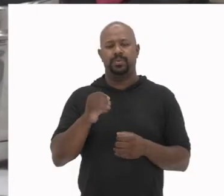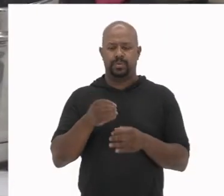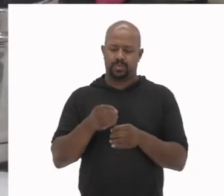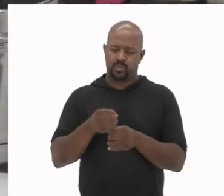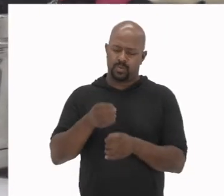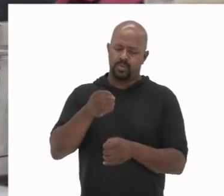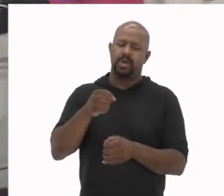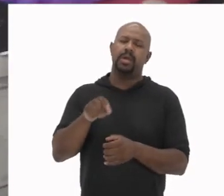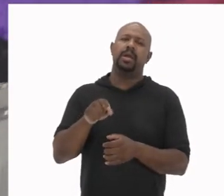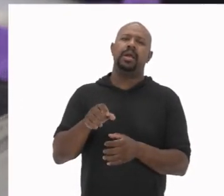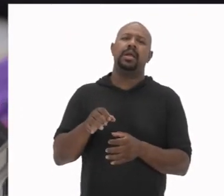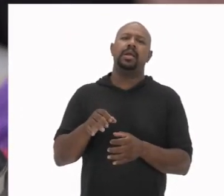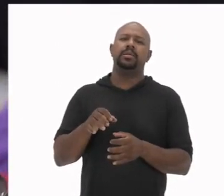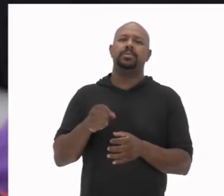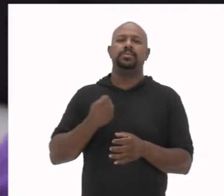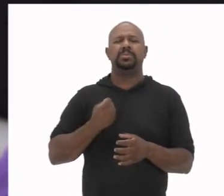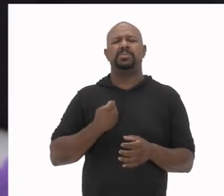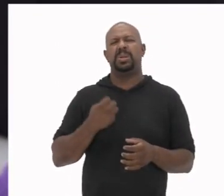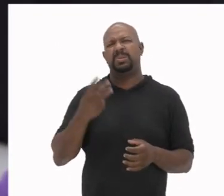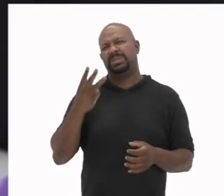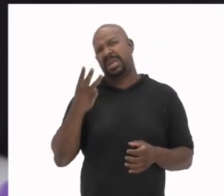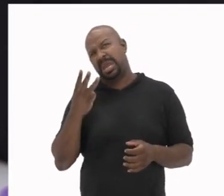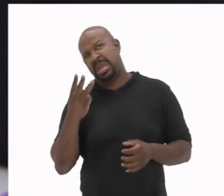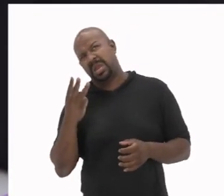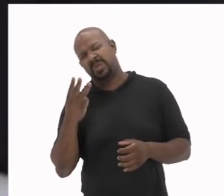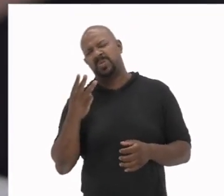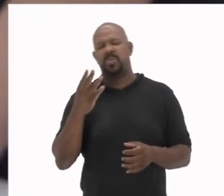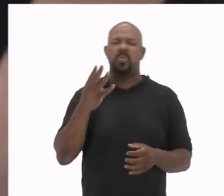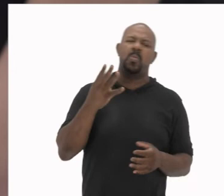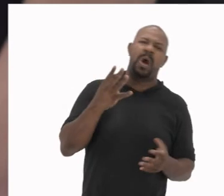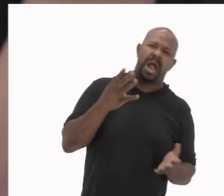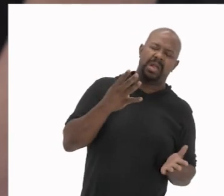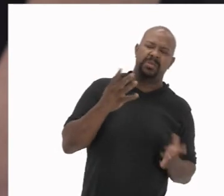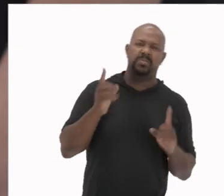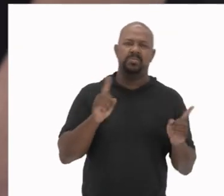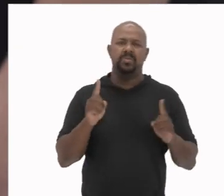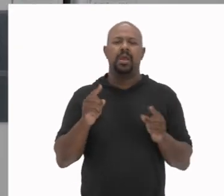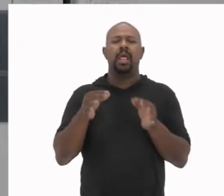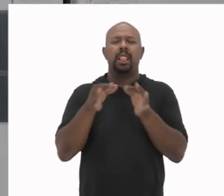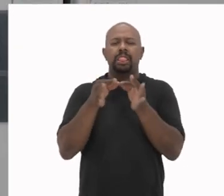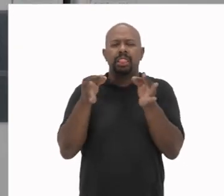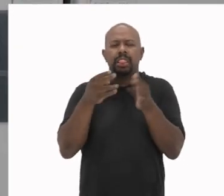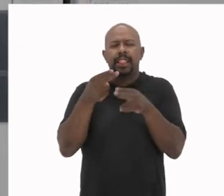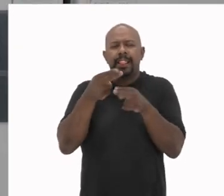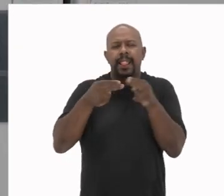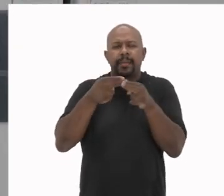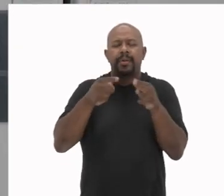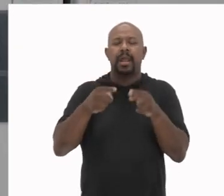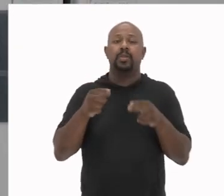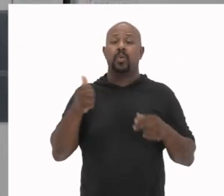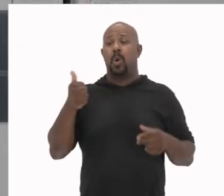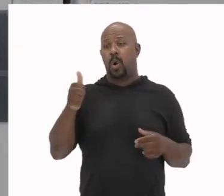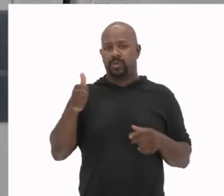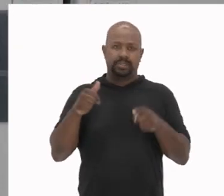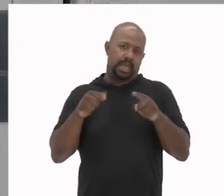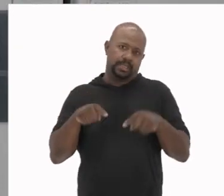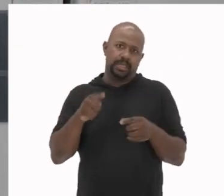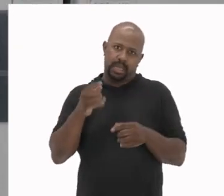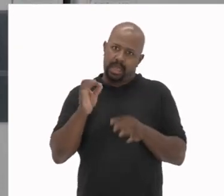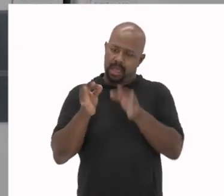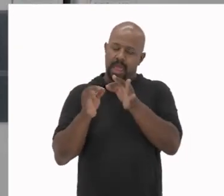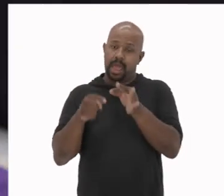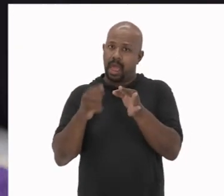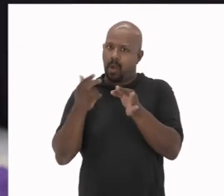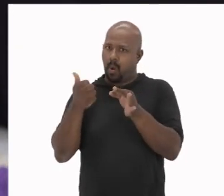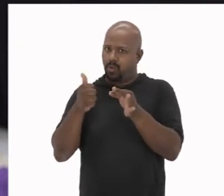O cabo, geralmente a gente usa do número 3 ou 4, e as lâminas, elas são do número